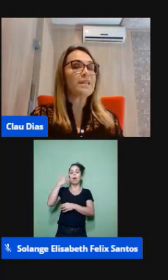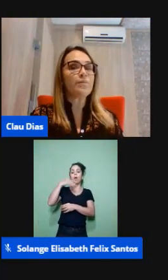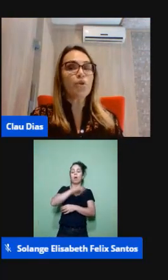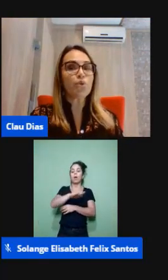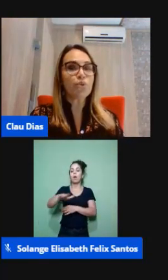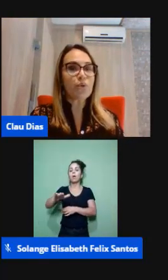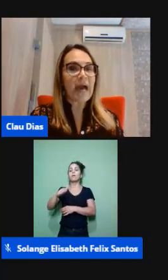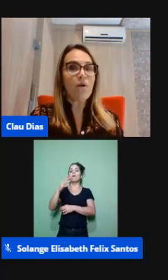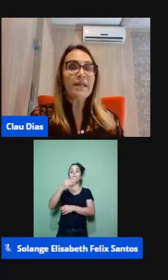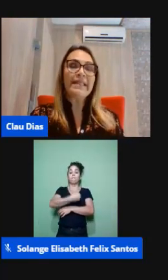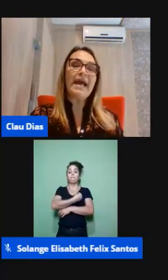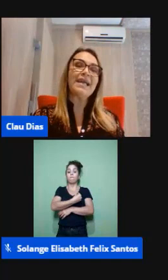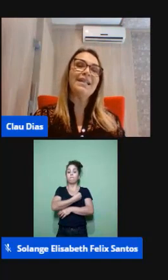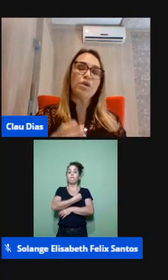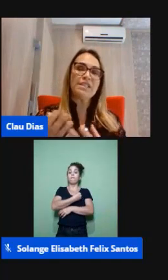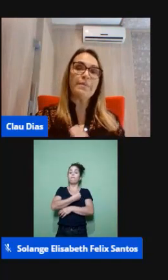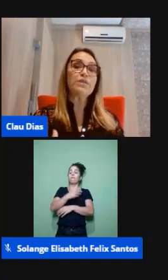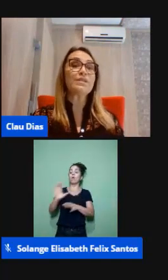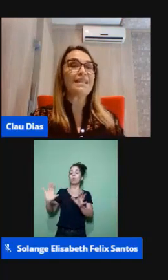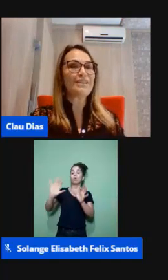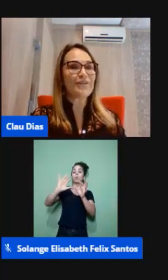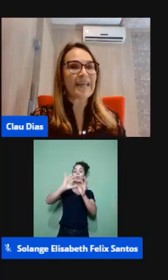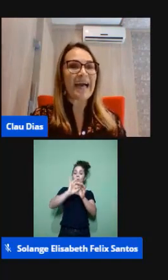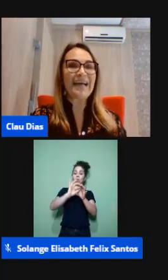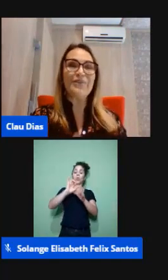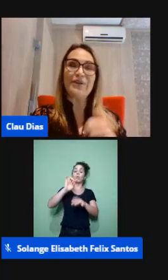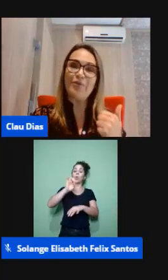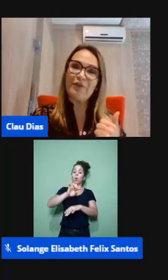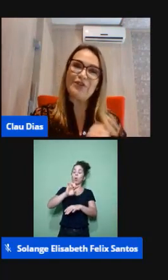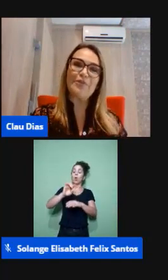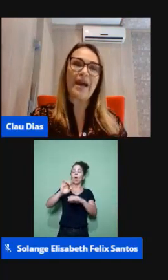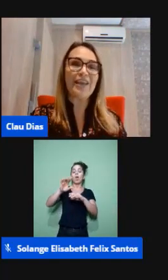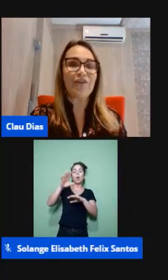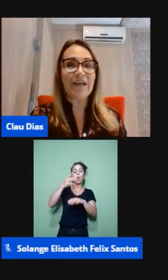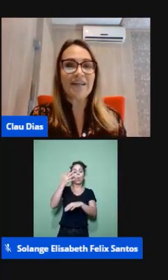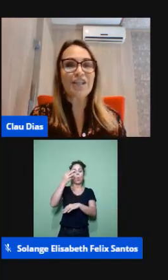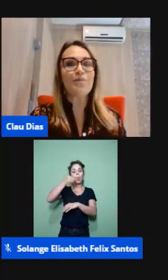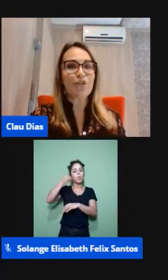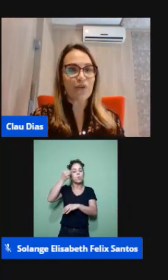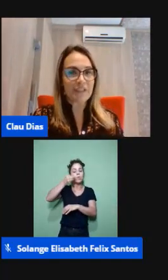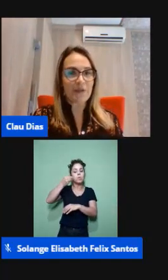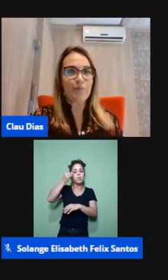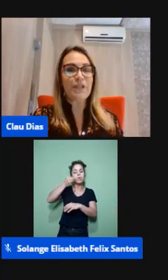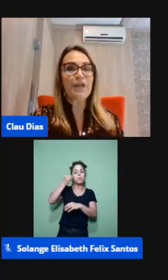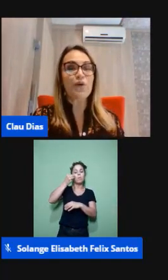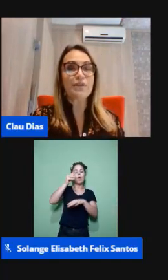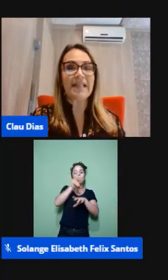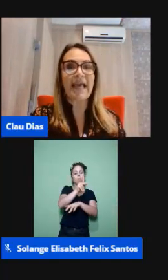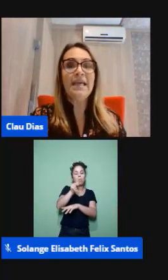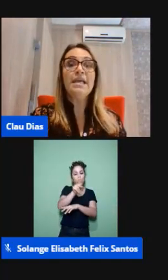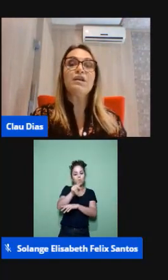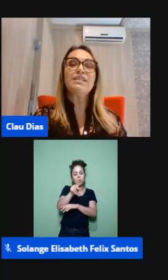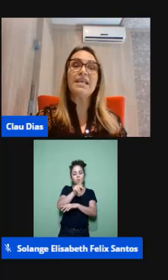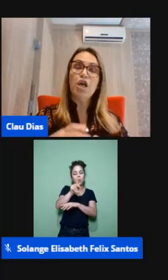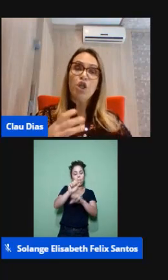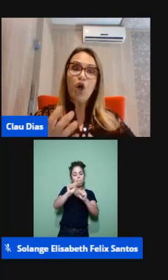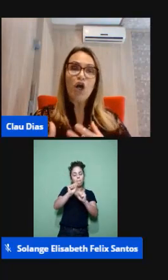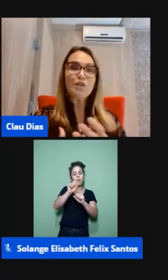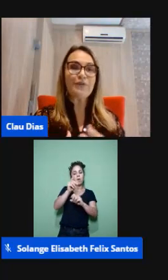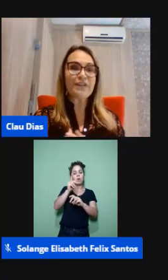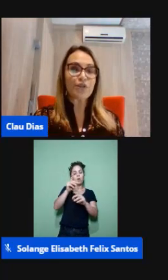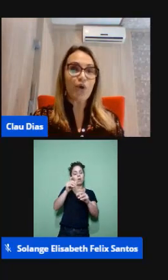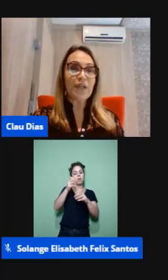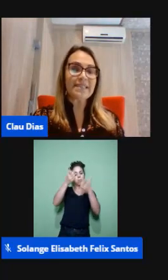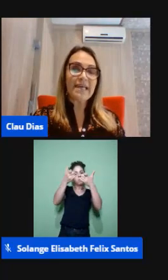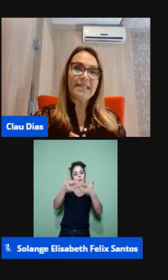parte do patrimônio cultural, né? Aquele conhecimento selecionado que o professor Michael Young chamou de conhecimento poderoso, né? Então, assim,